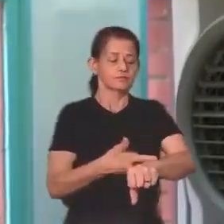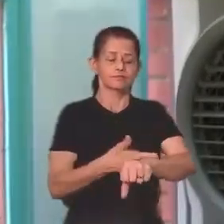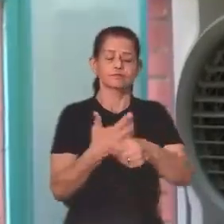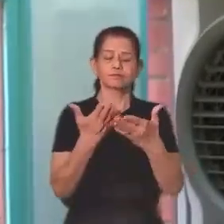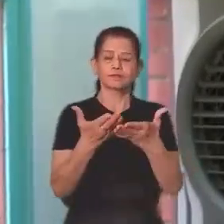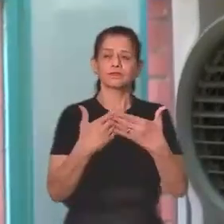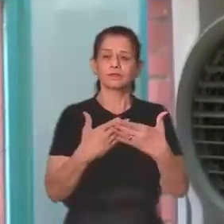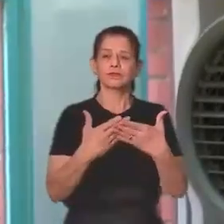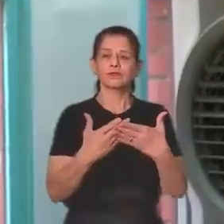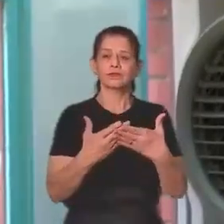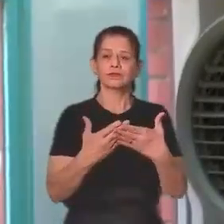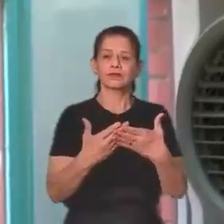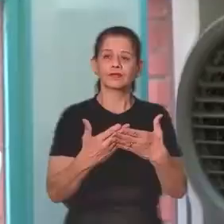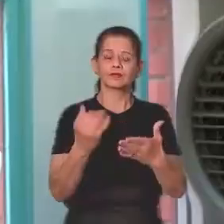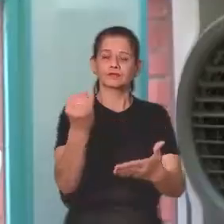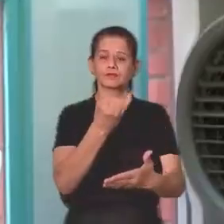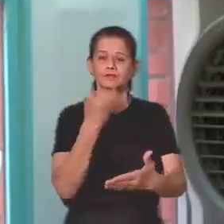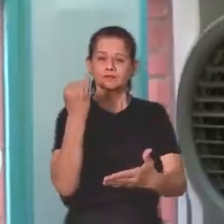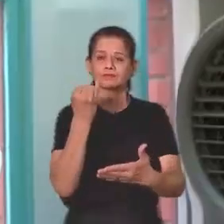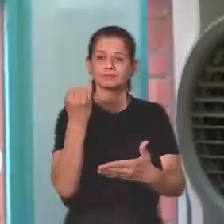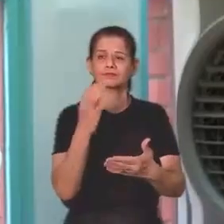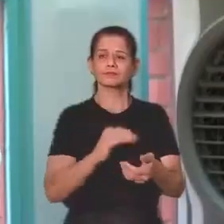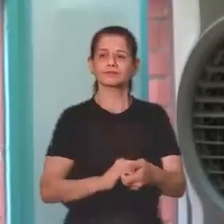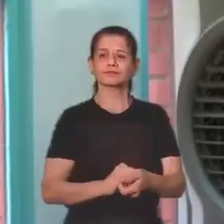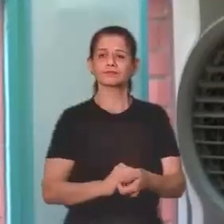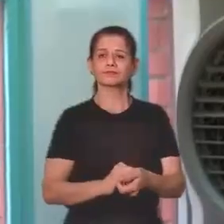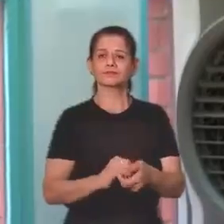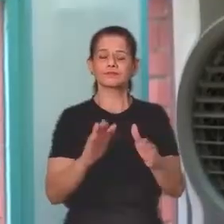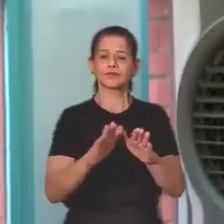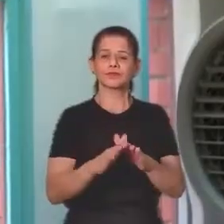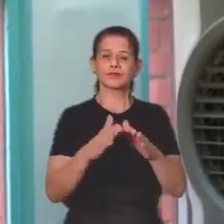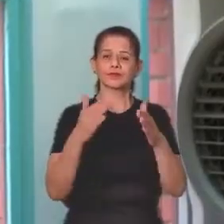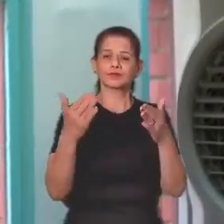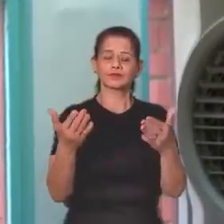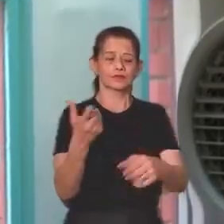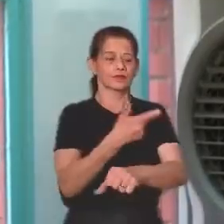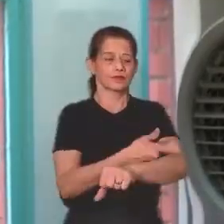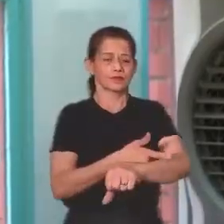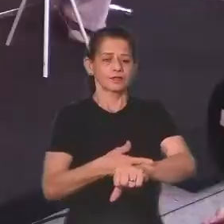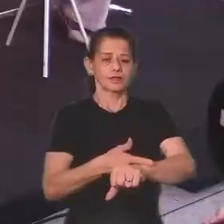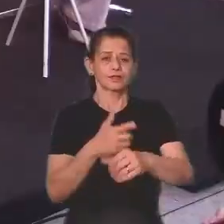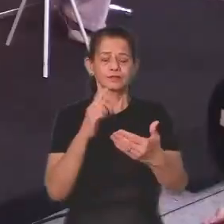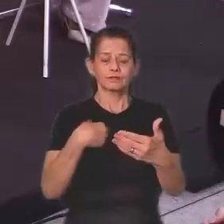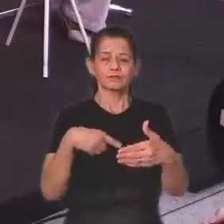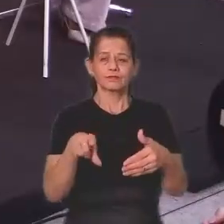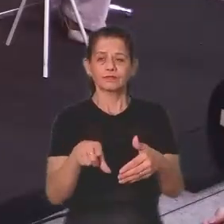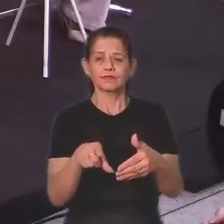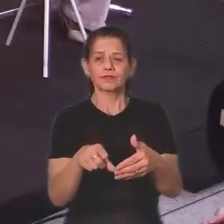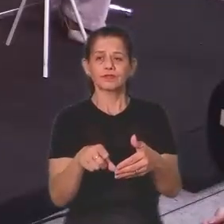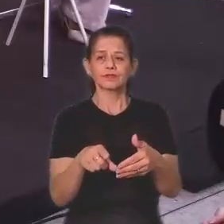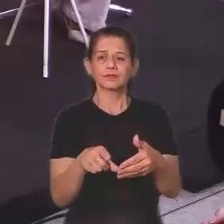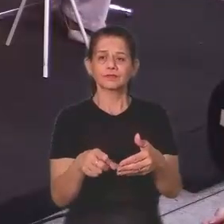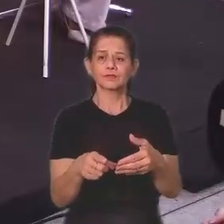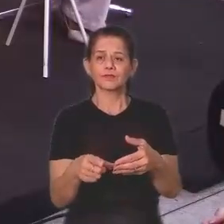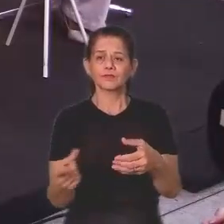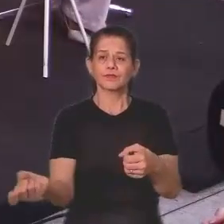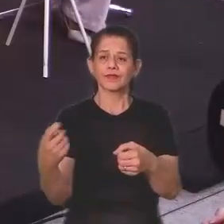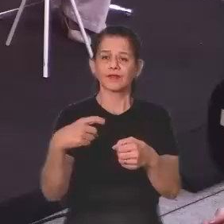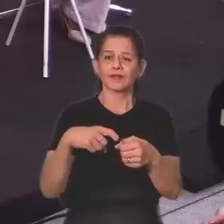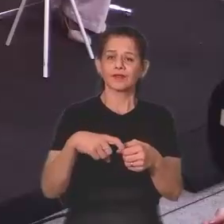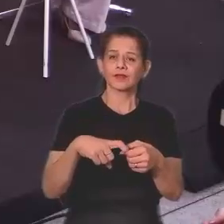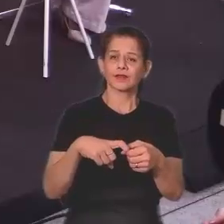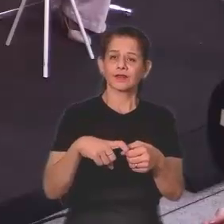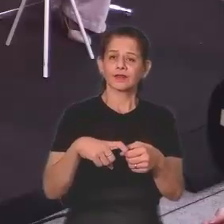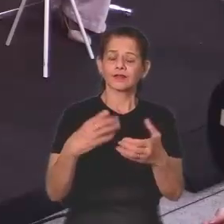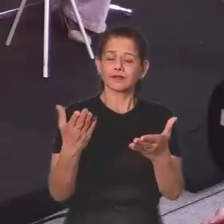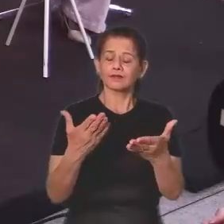que esses pontos são bem importantes. Pensando assim na educação, né, que era um ponto também que eu